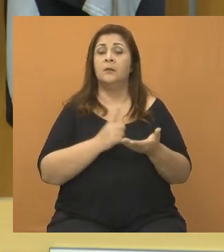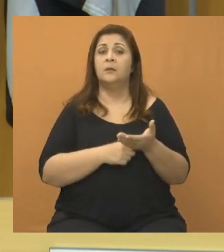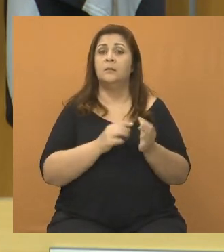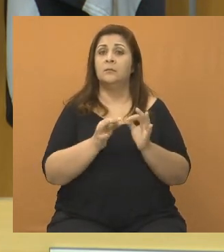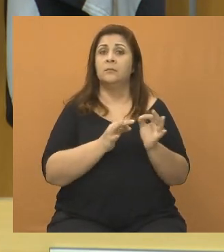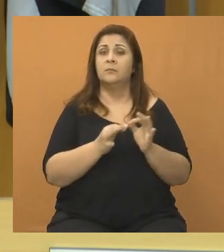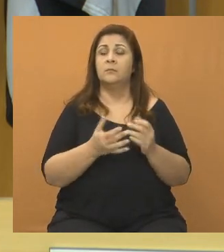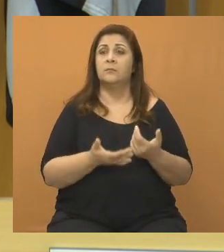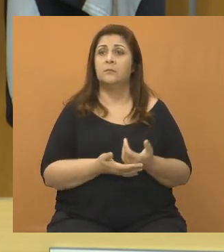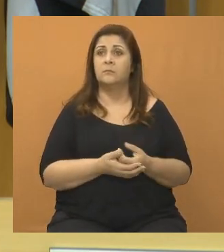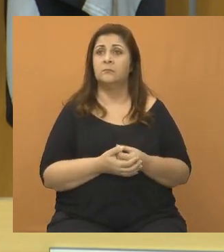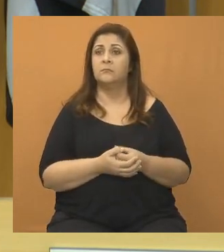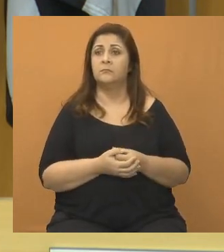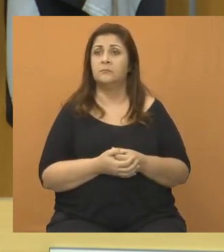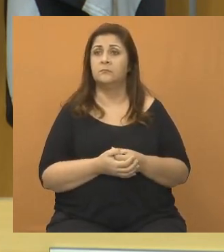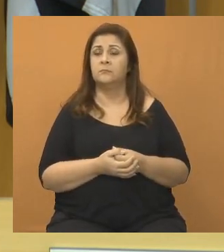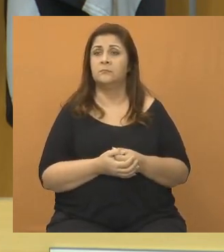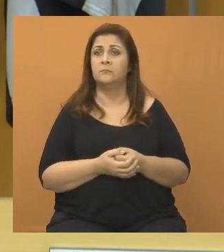acaba sendo